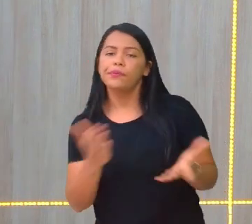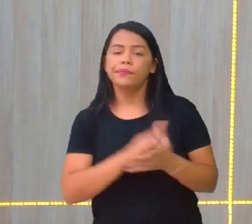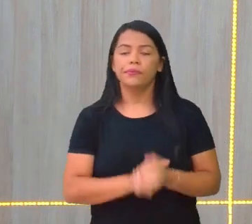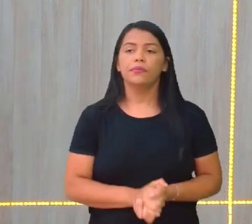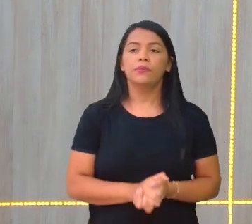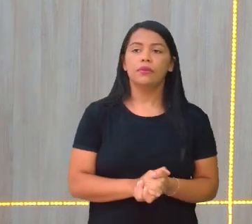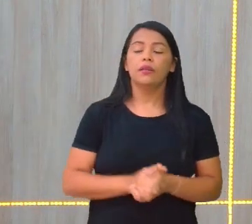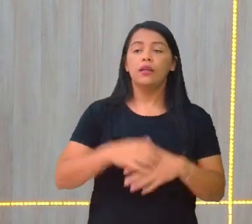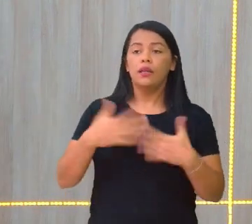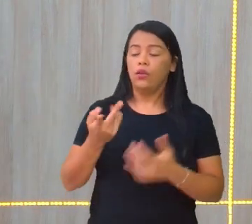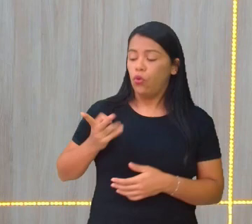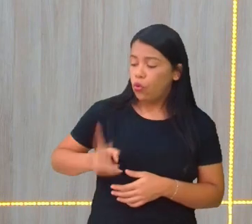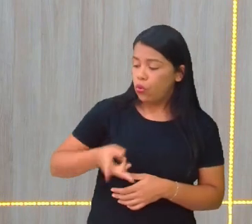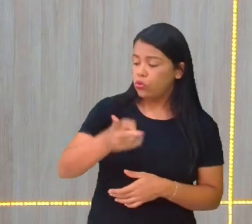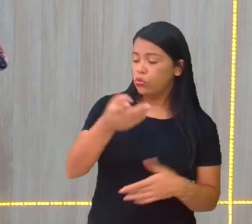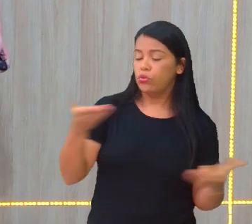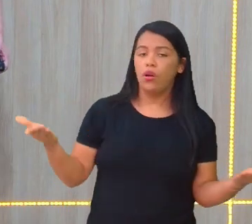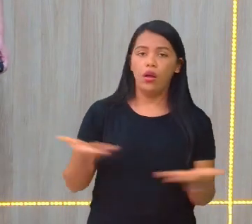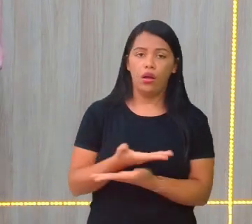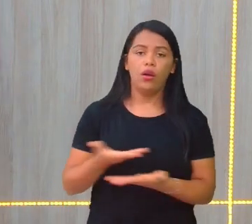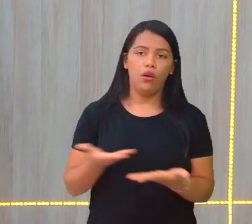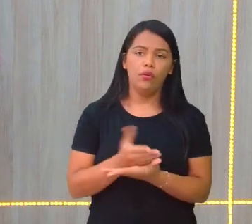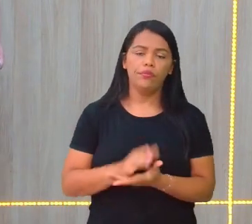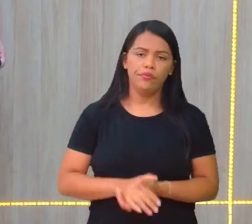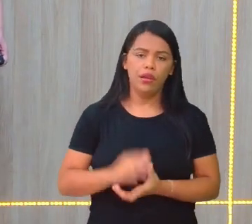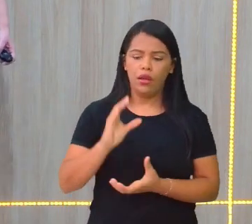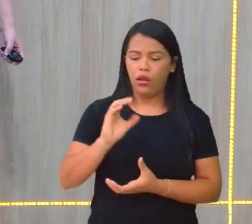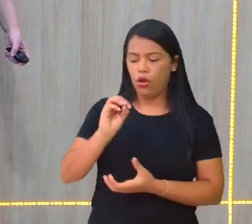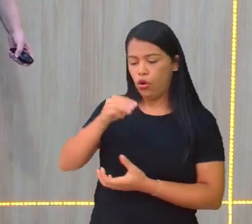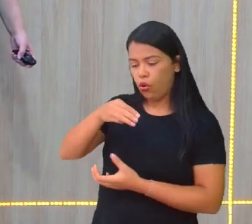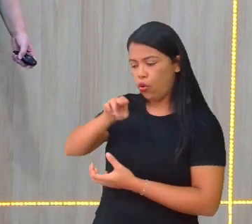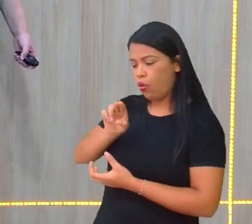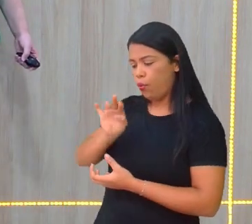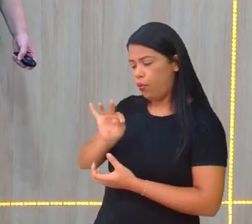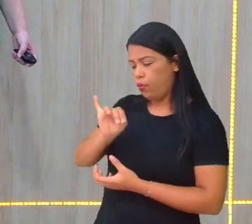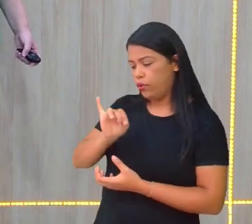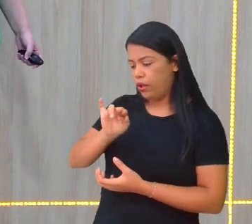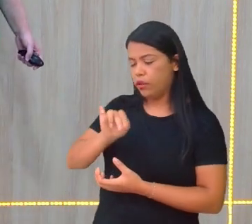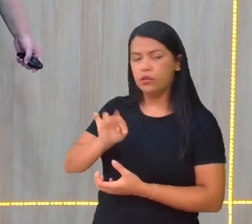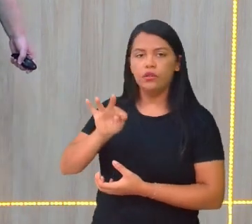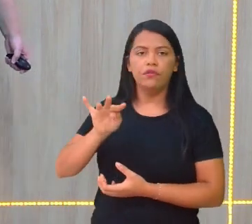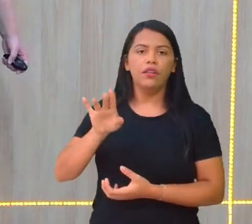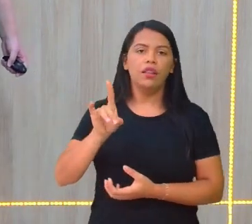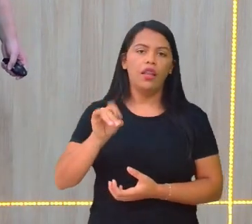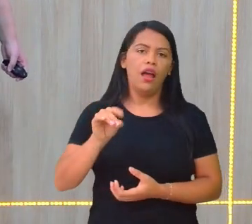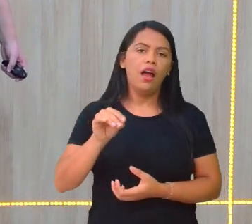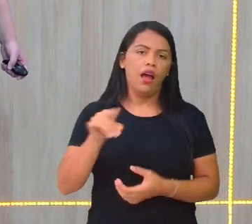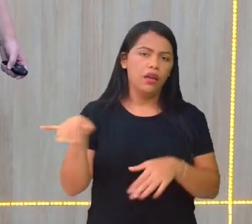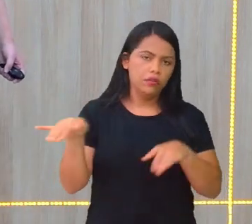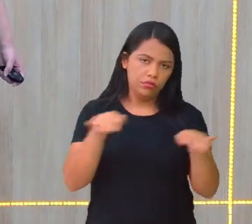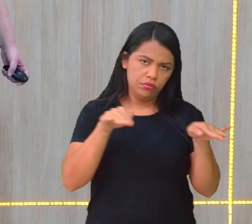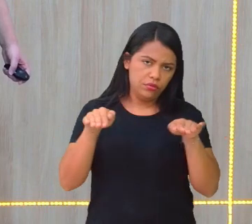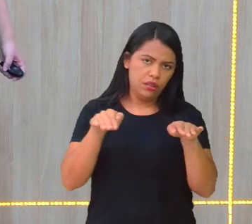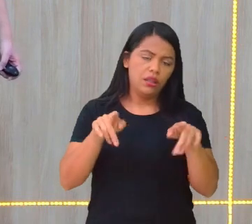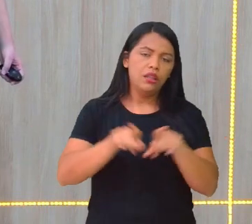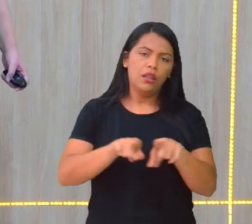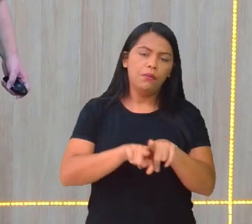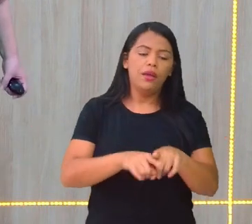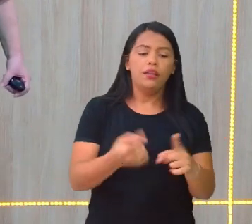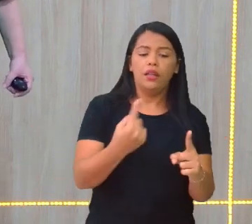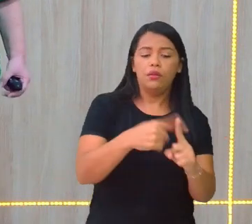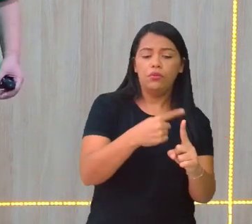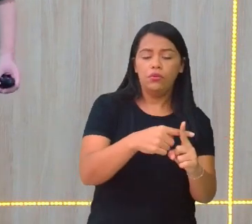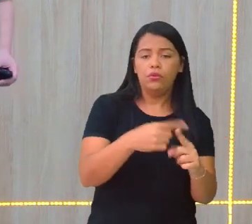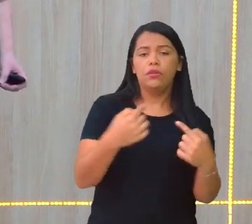desconhecido, continua sendo a comutatividade. Você trabalha a comutatividade na soma e na